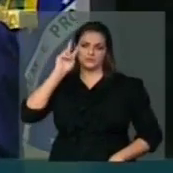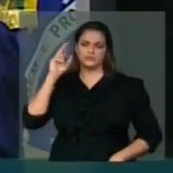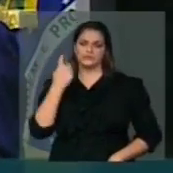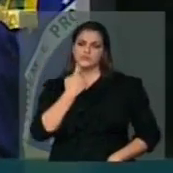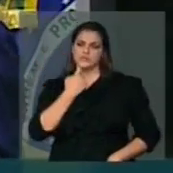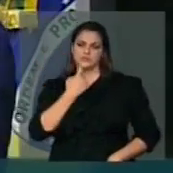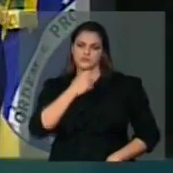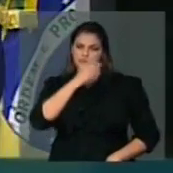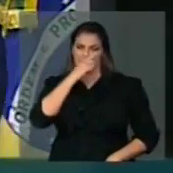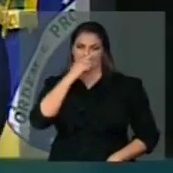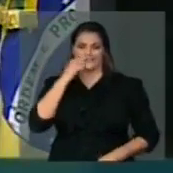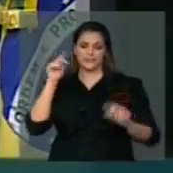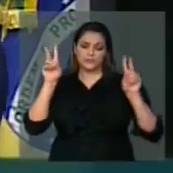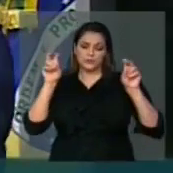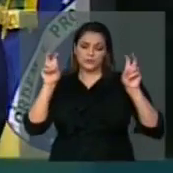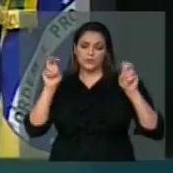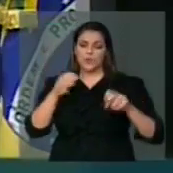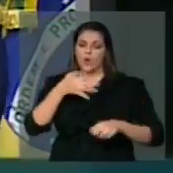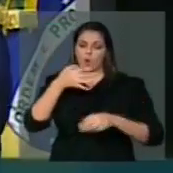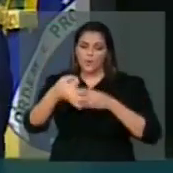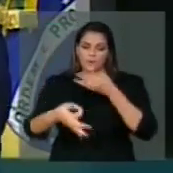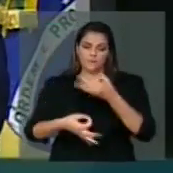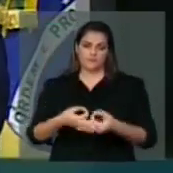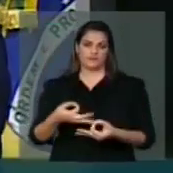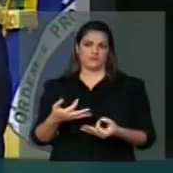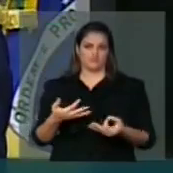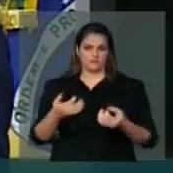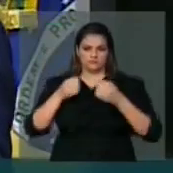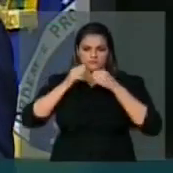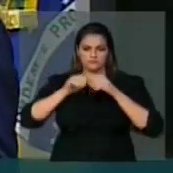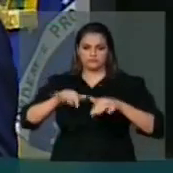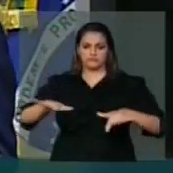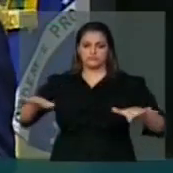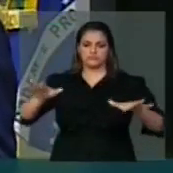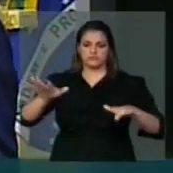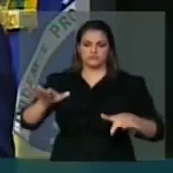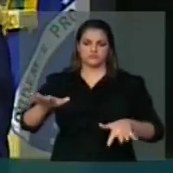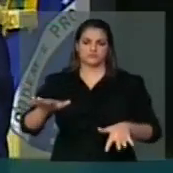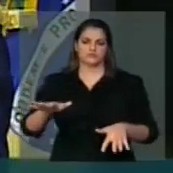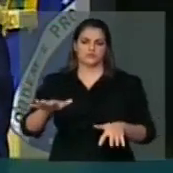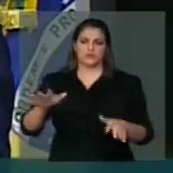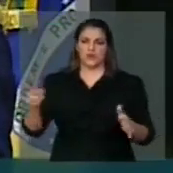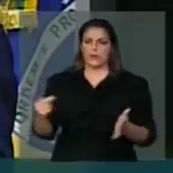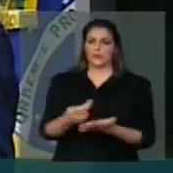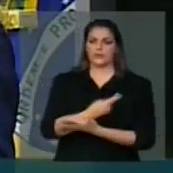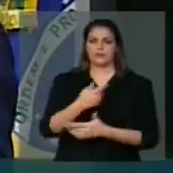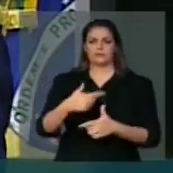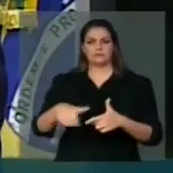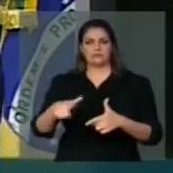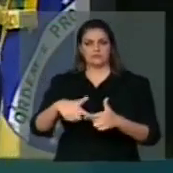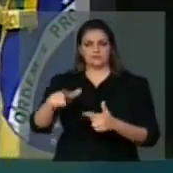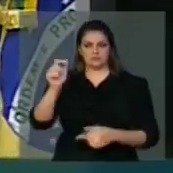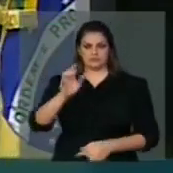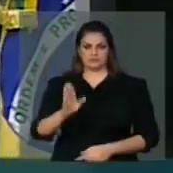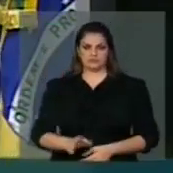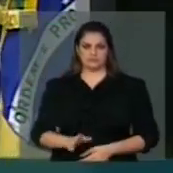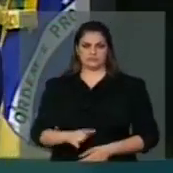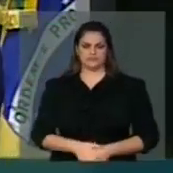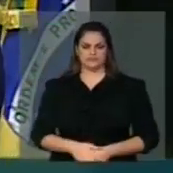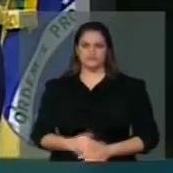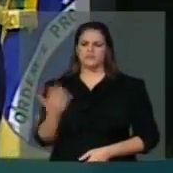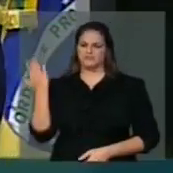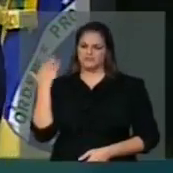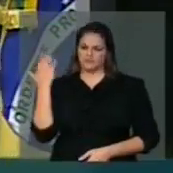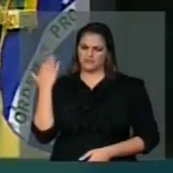sobre o pensamento de cada um pelo Brasil, pelo que acontece no Brasil. Quando o PT era